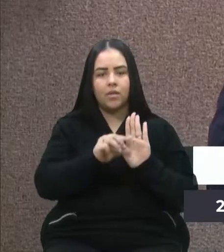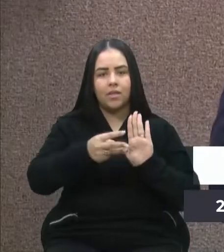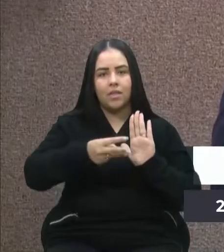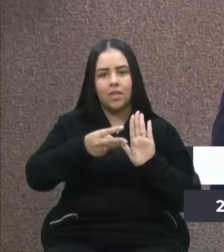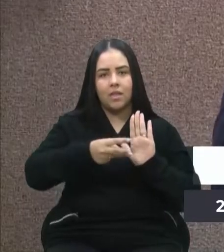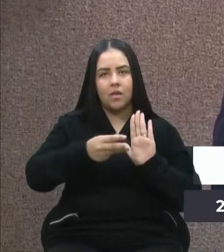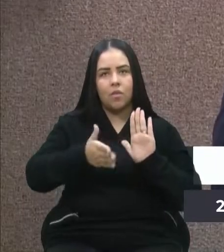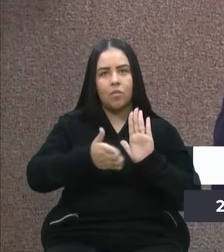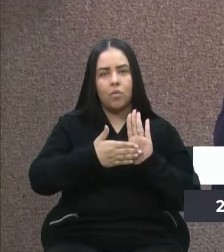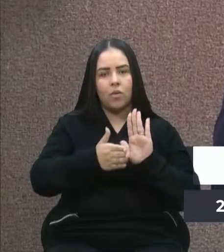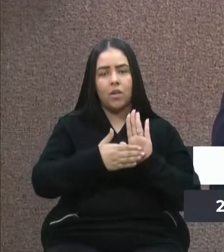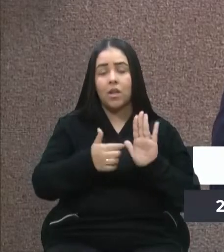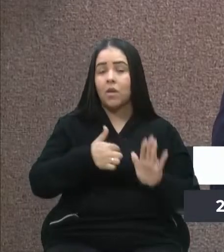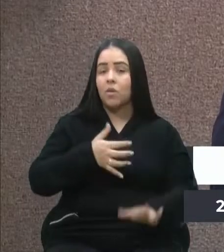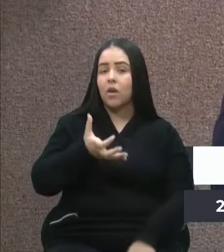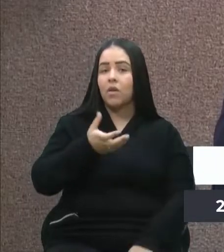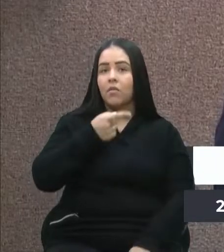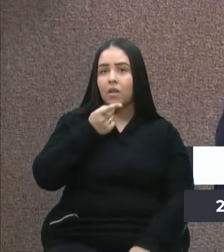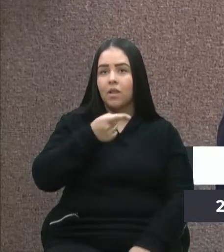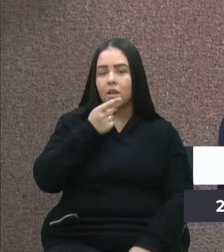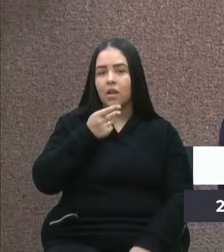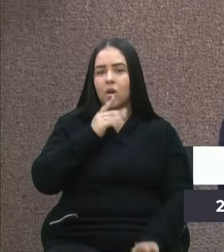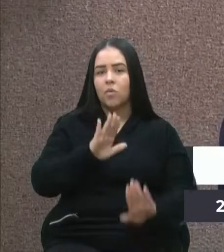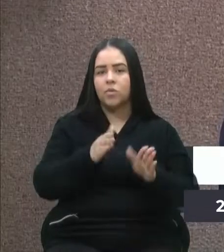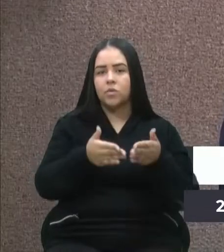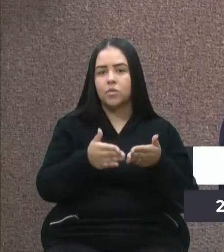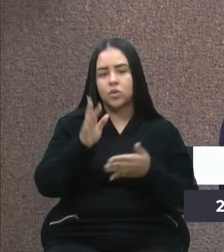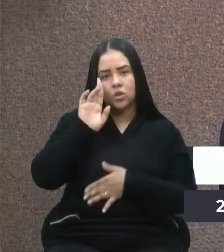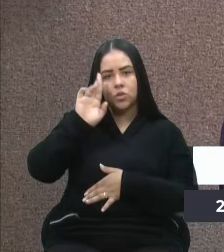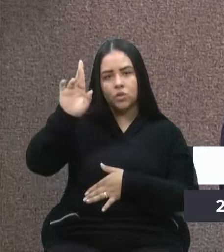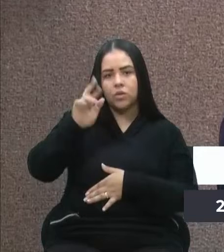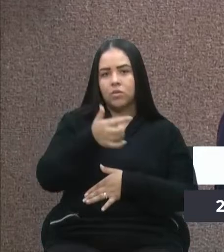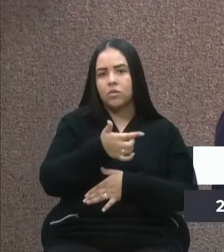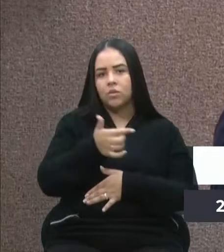proposto, quero considerar que a Comissão de Diretores Municipais não tem